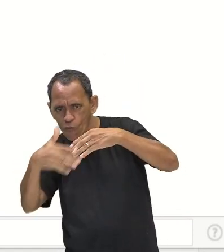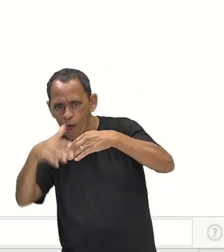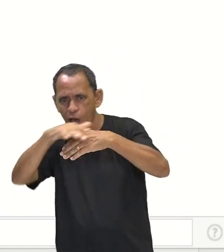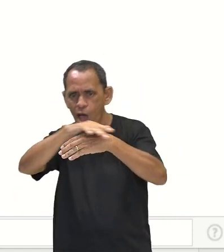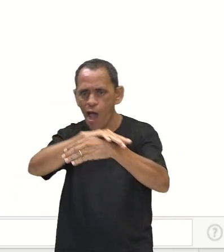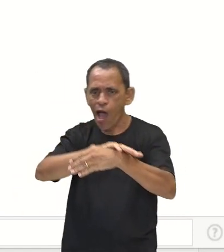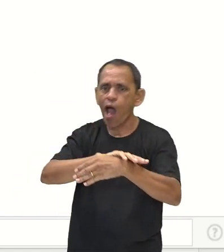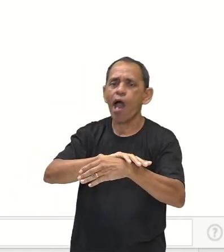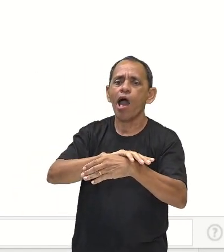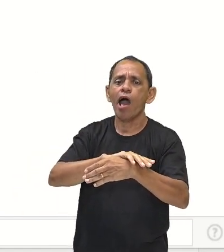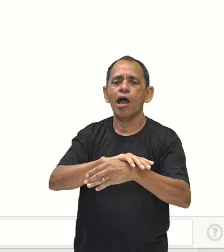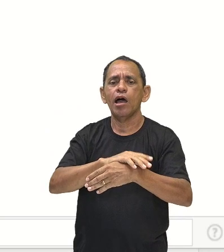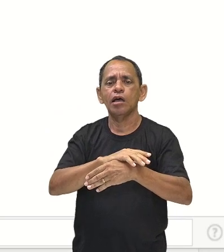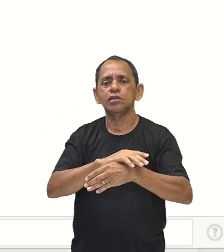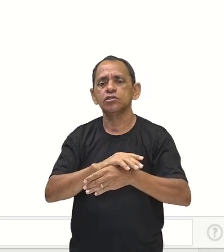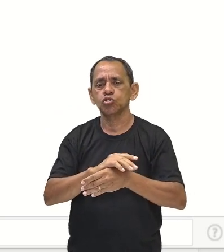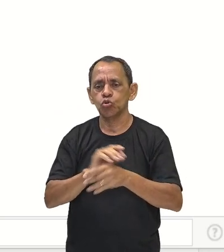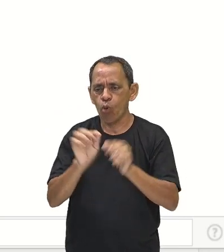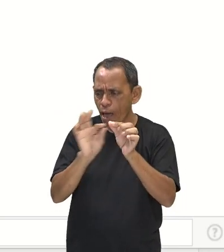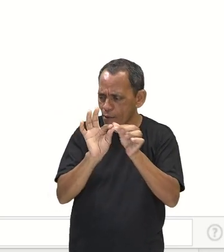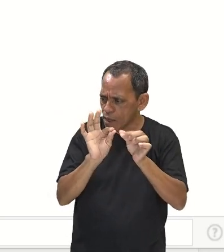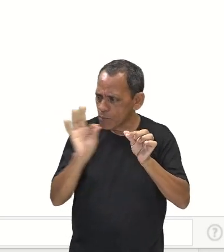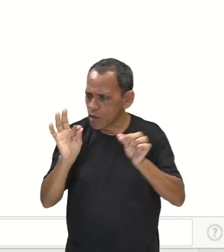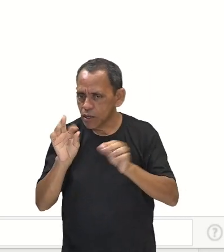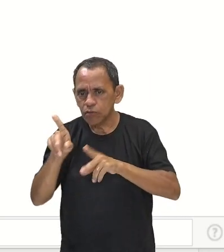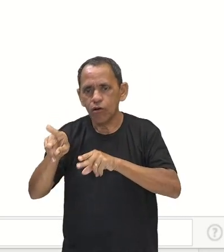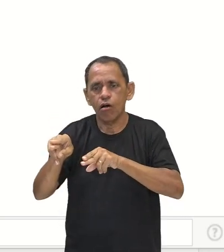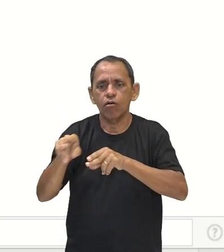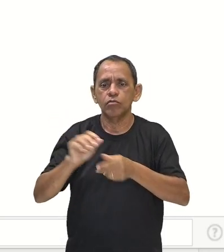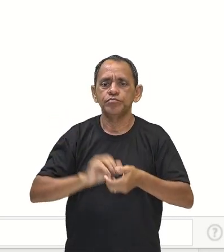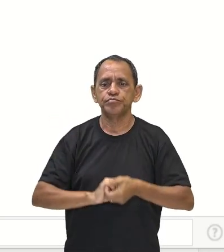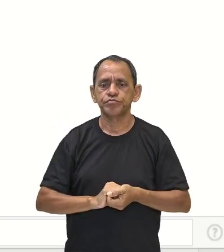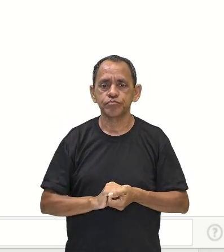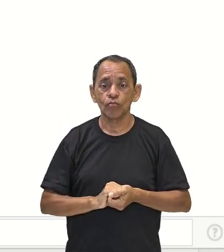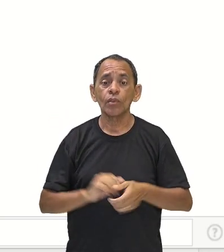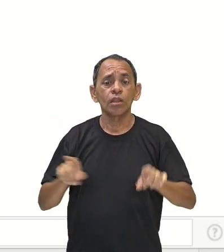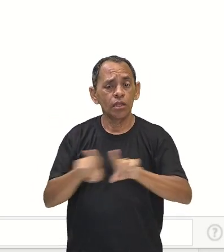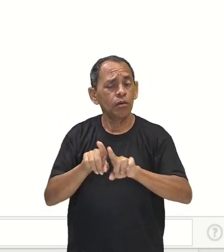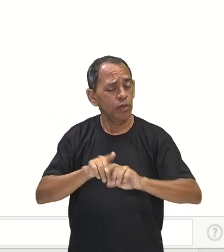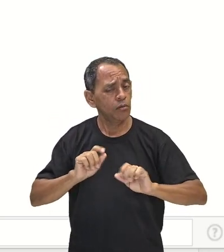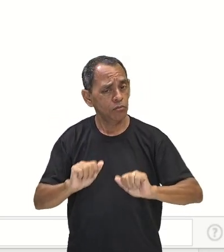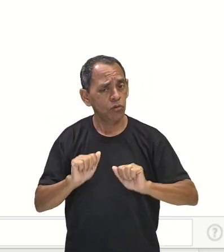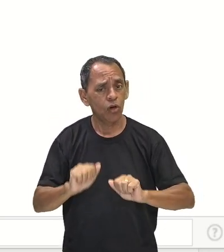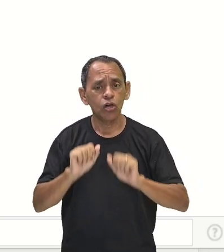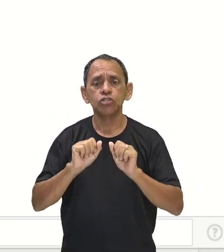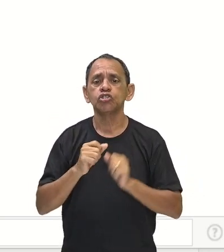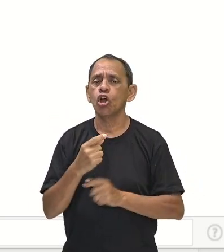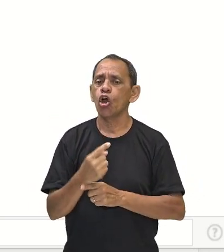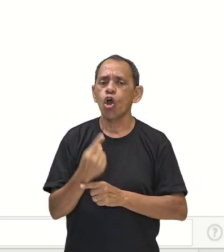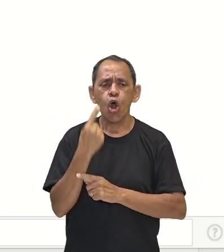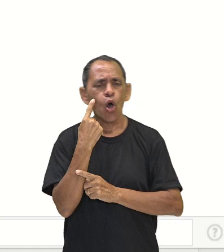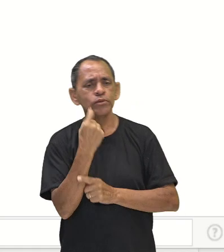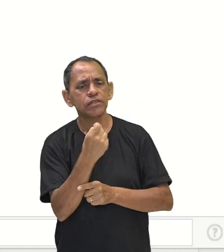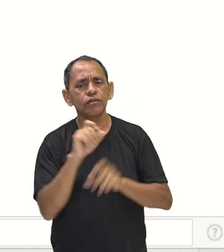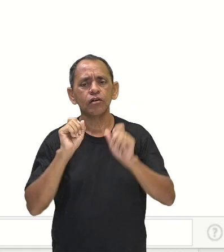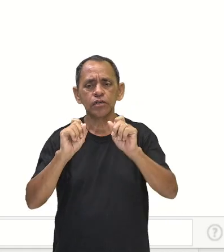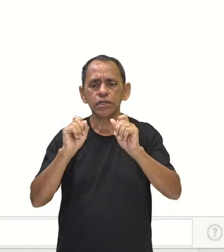medida, correto? Aí, nós podemos observar o quê?